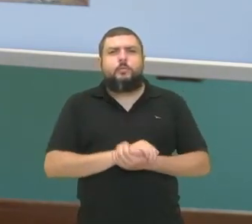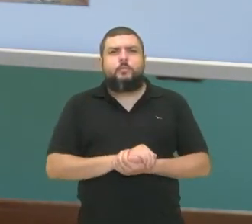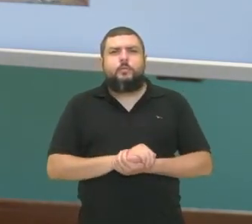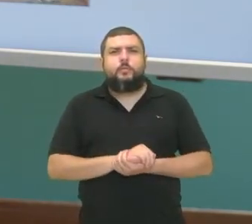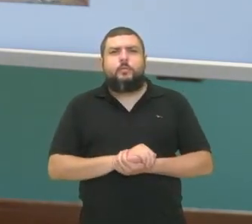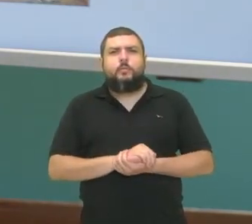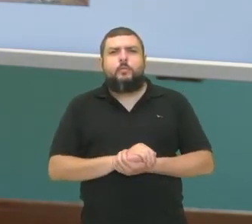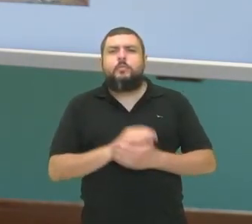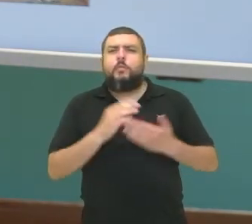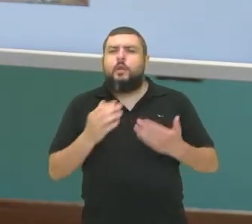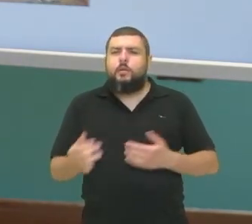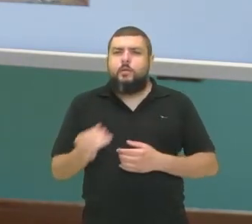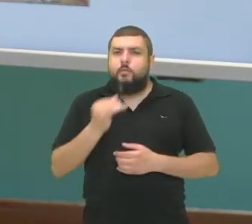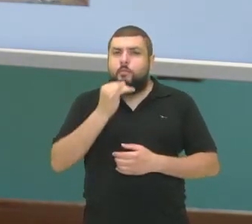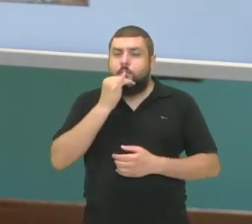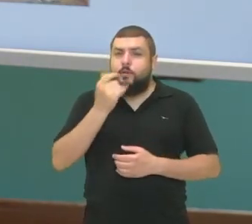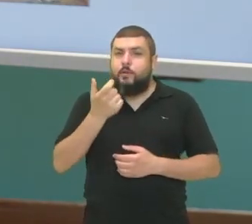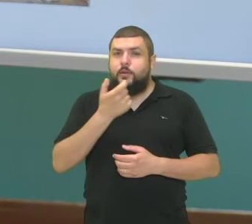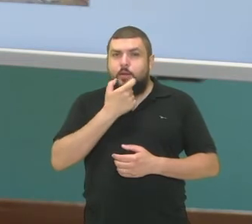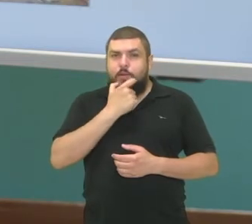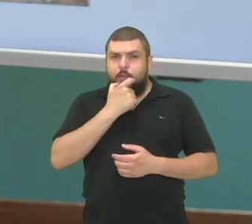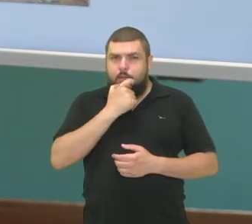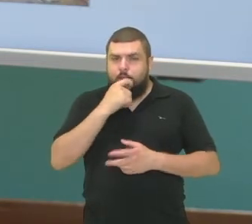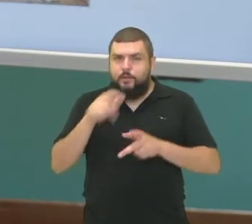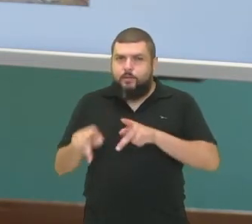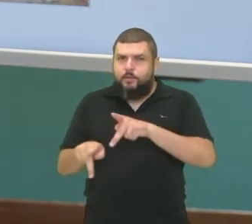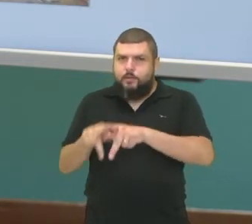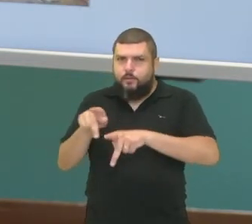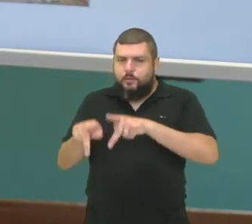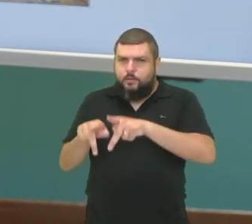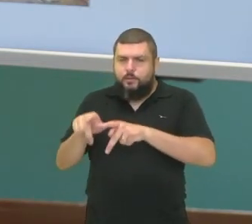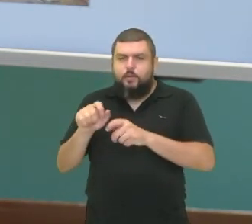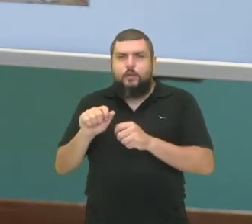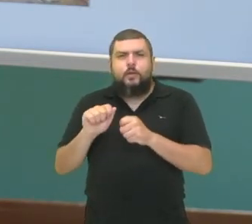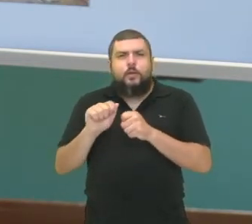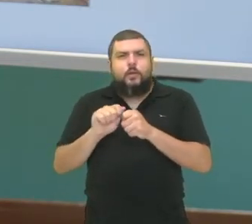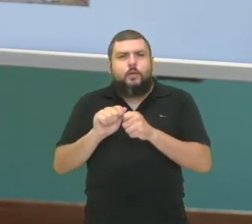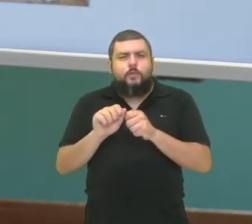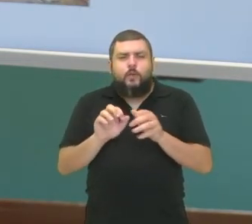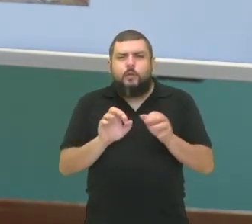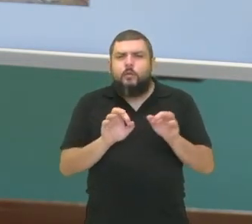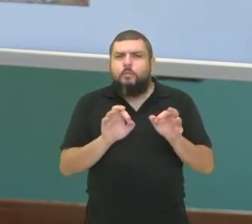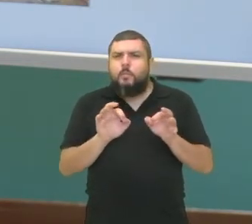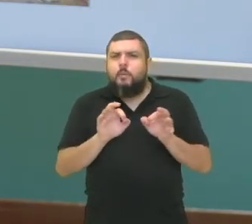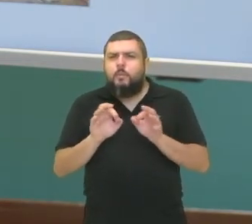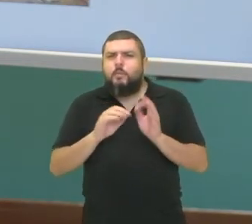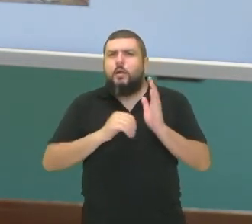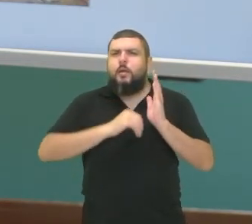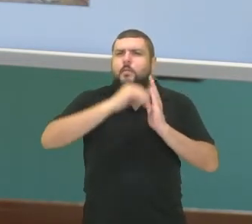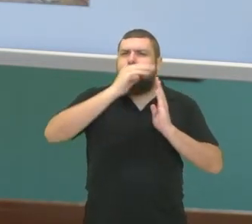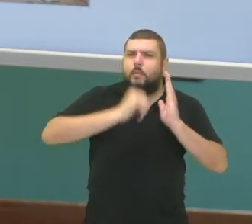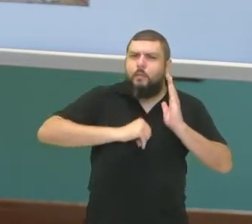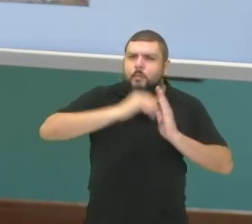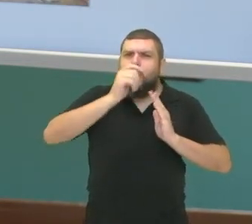dos pré-rafaelitas, eles começam a realizar determinados tipos de pintura, gravuras e desenhos que tentam